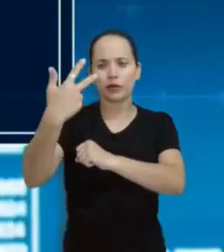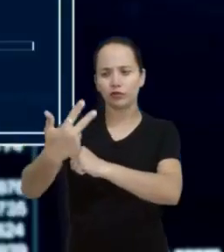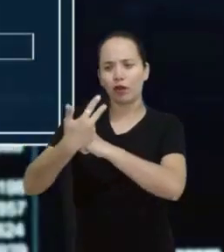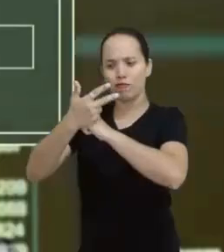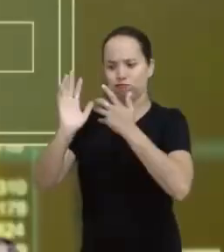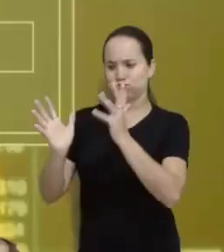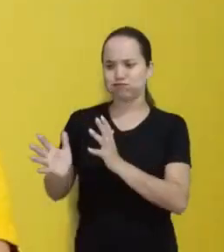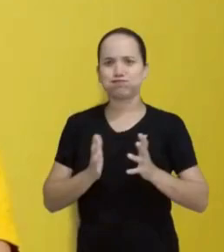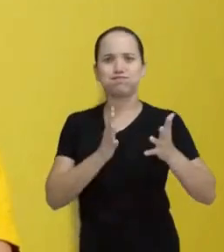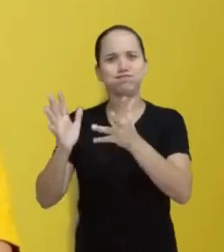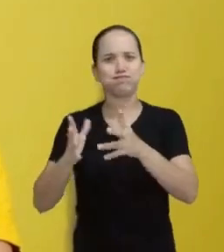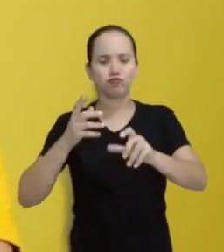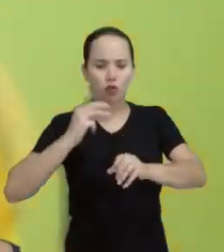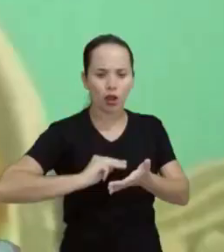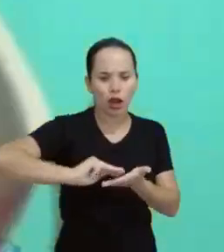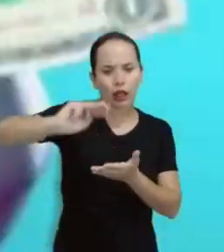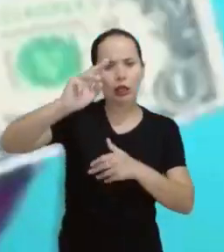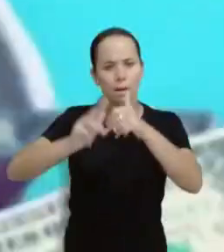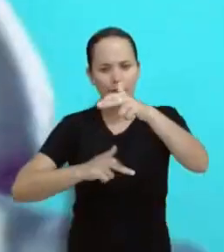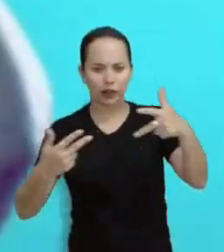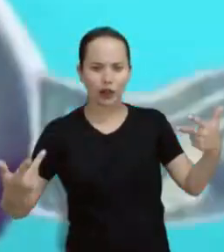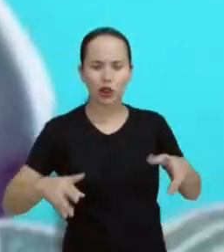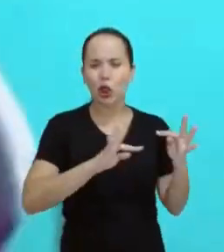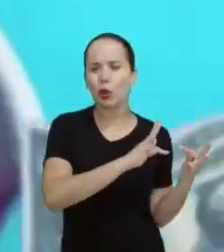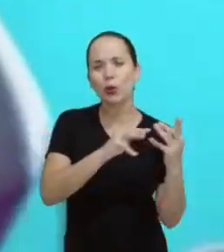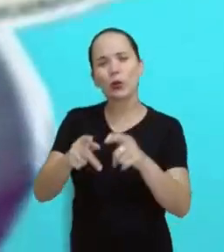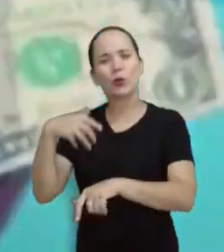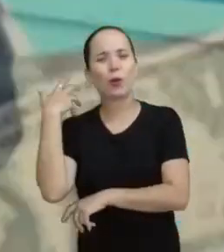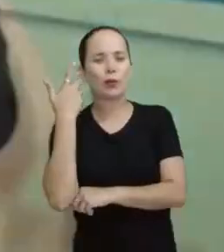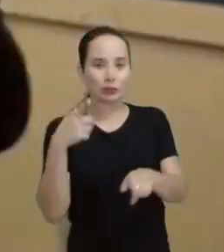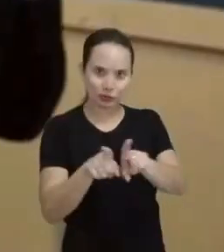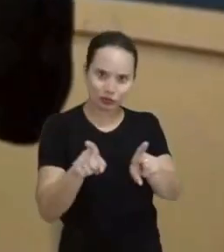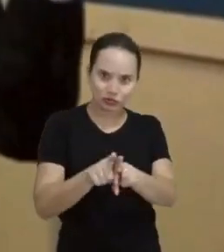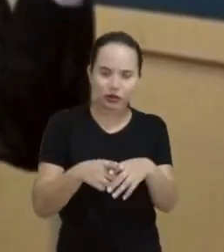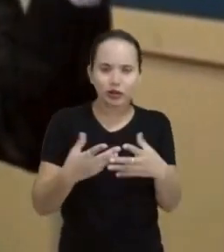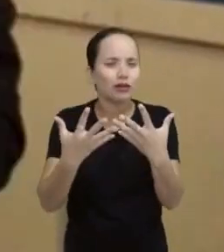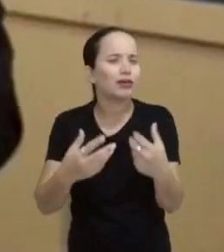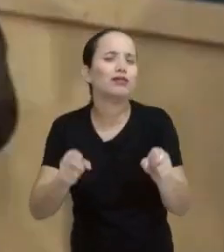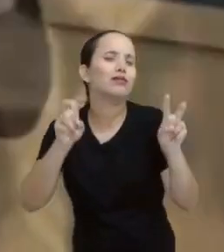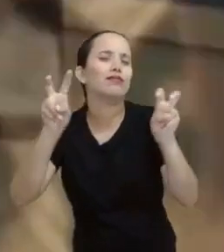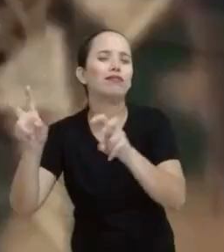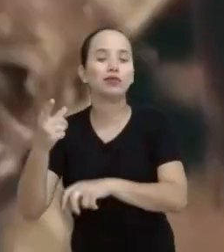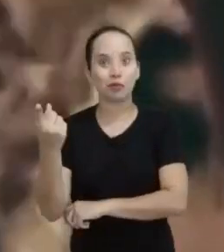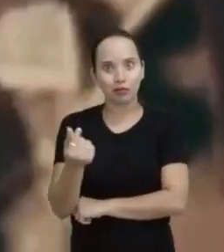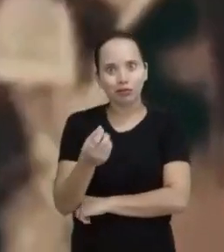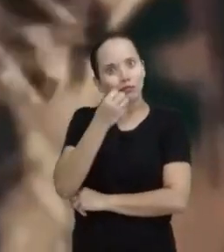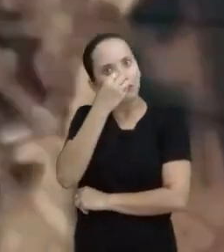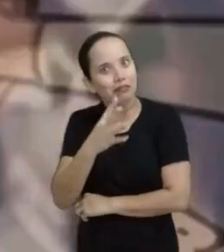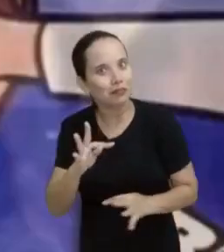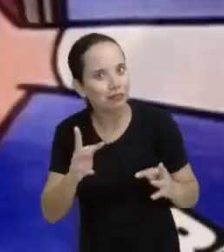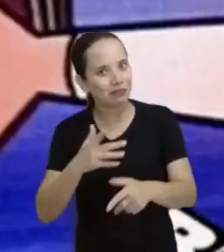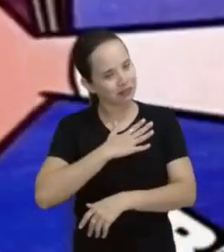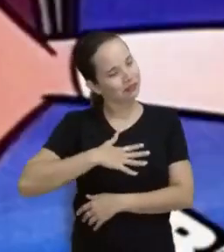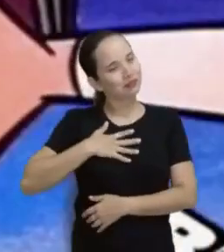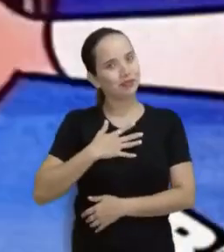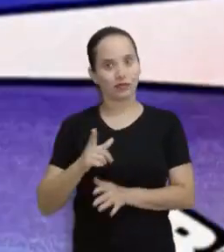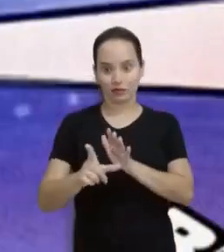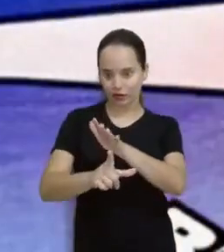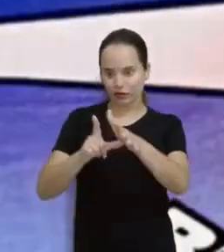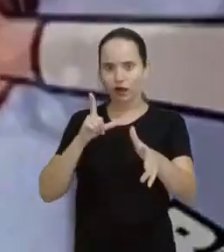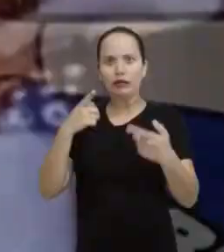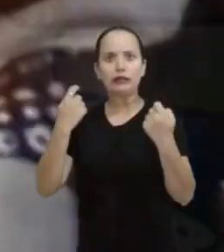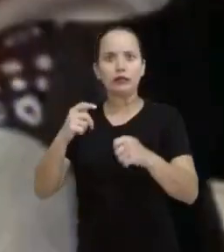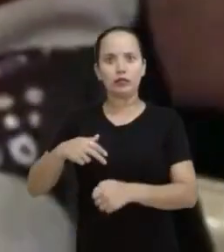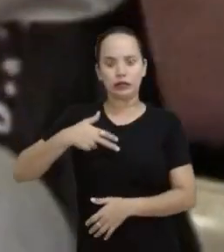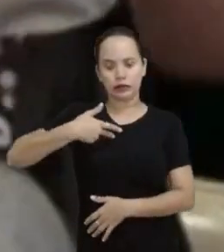manda arquivos, fotos, músicas e muito mais. E vamos falar de dinheiro, que é bom e todo mundo gosta? Antigamente, era preciso